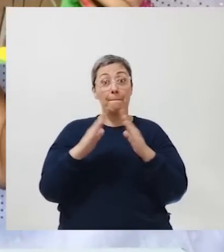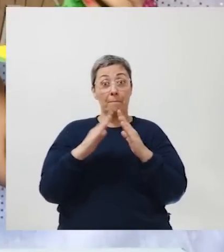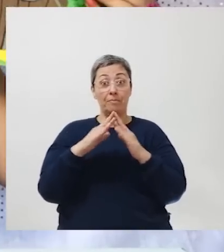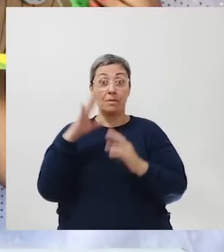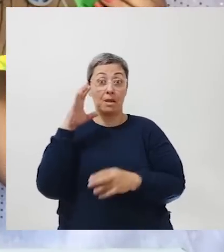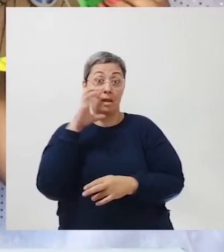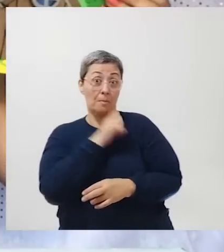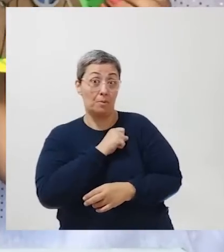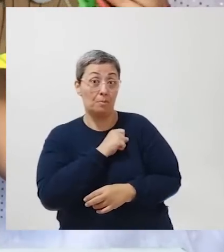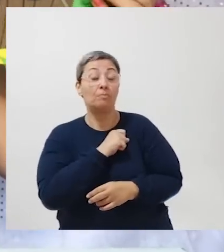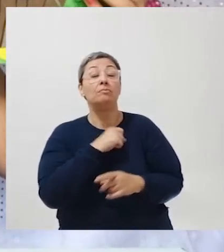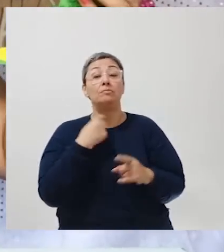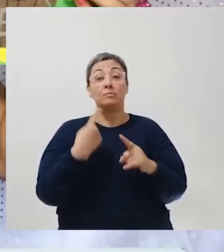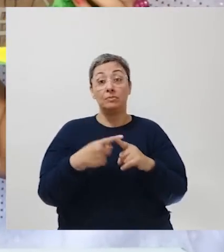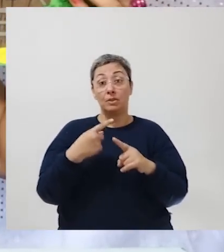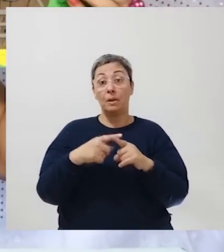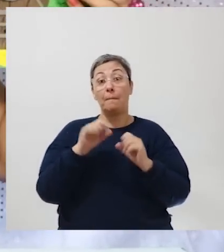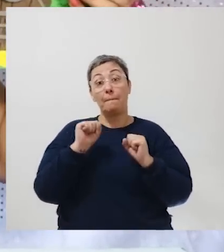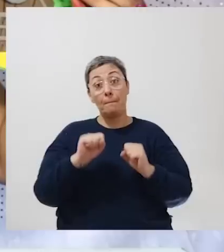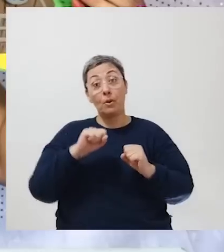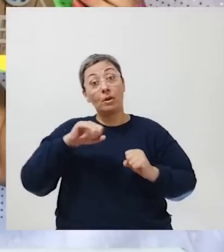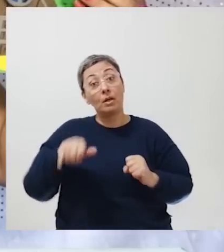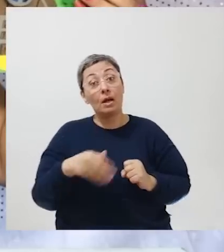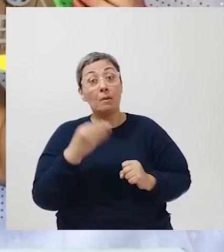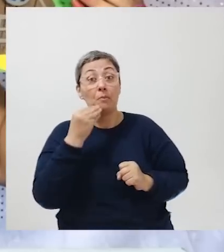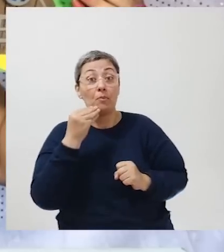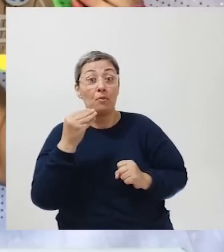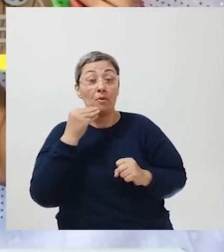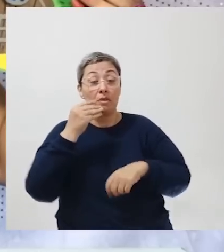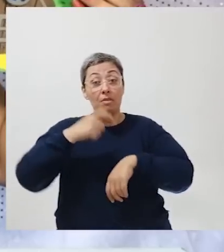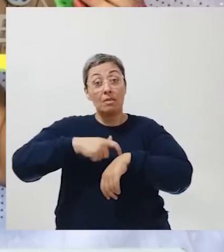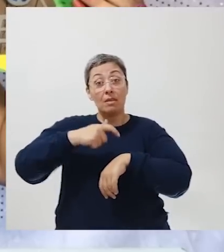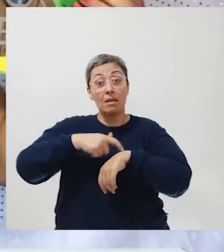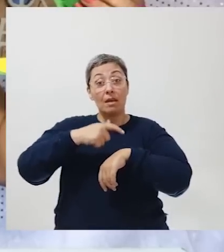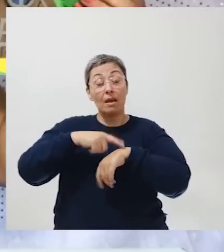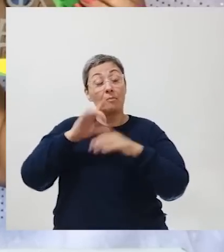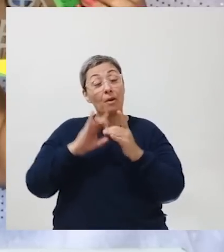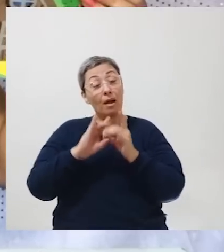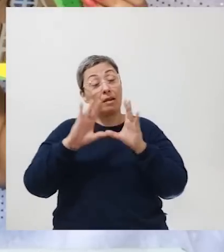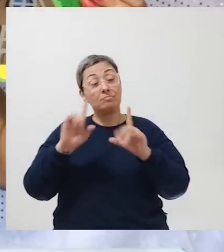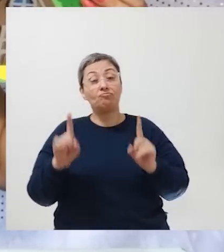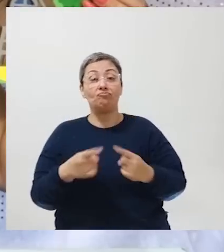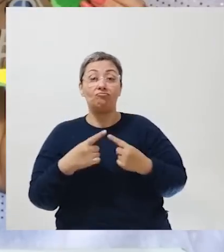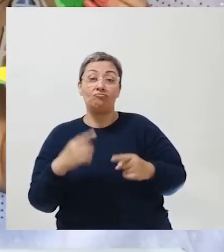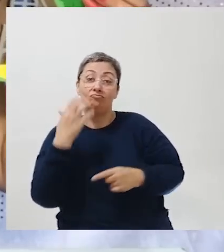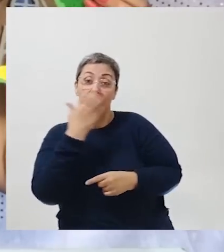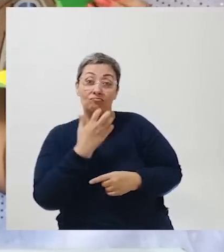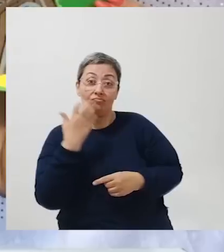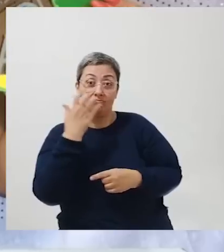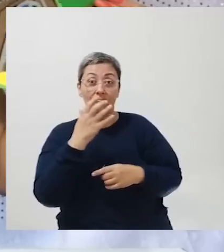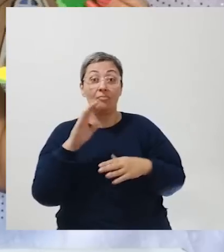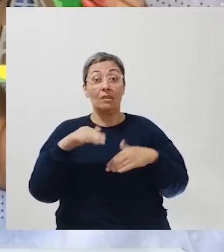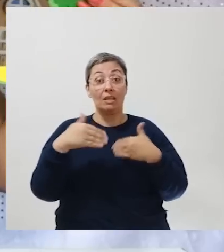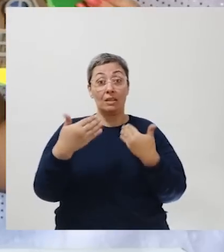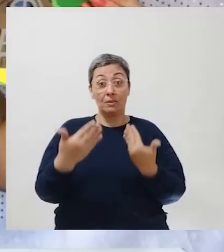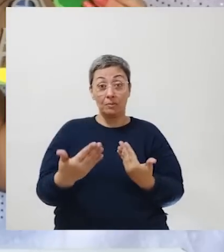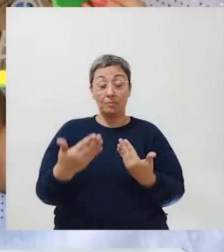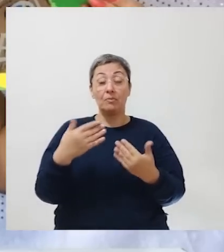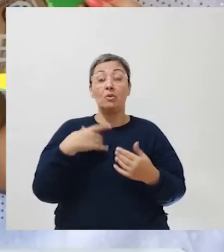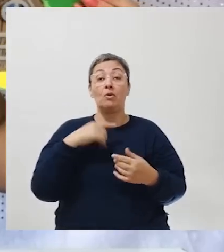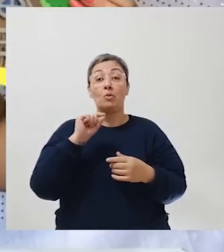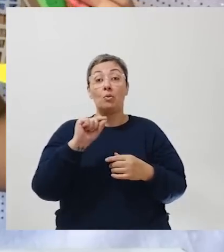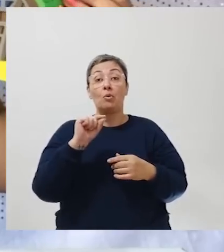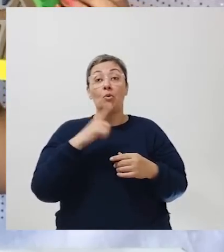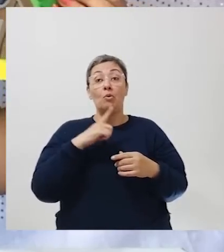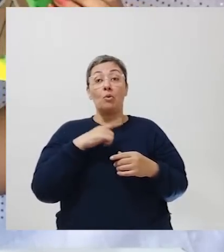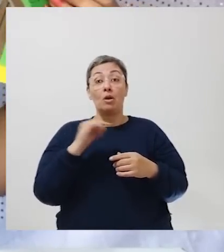com rapidez para que ele pudesse ter mais tempo livre para tocar e cantar. E aí então,